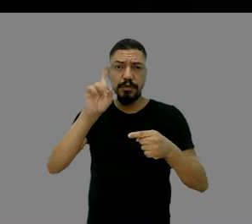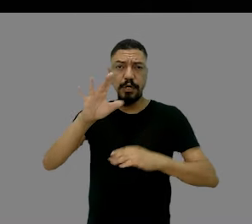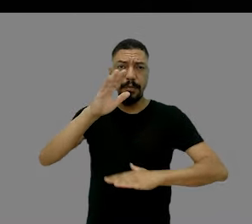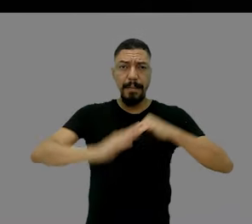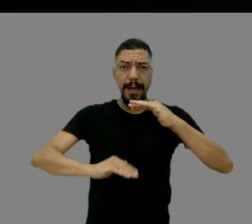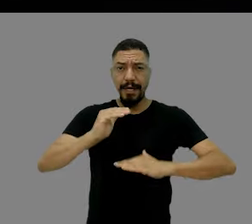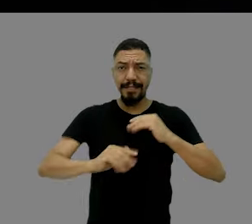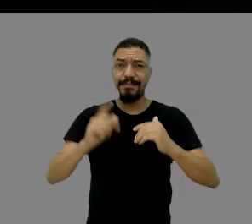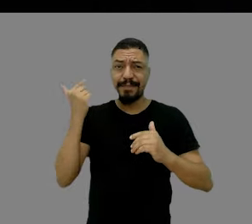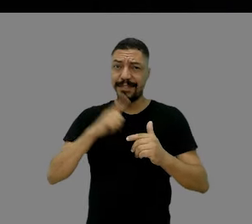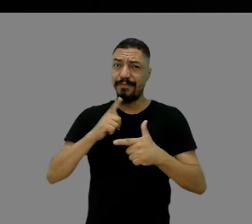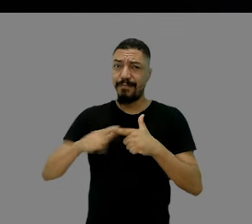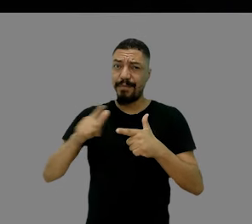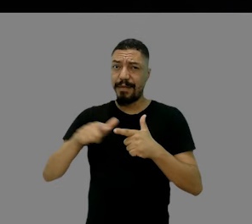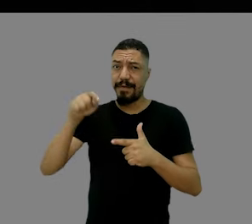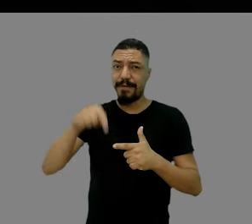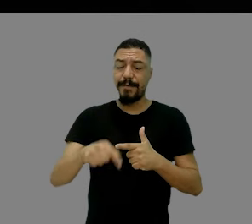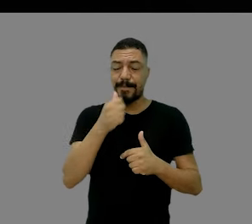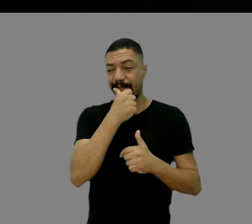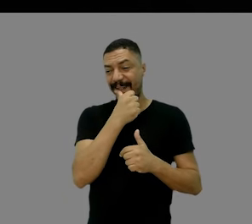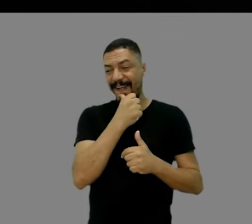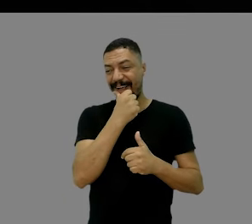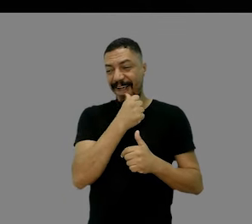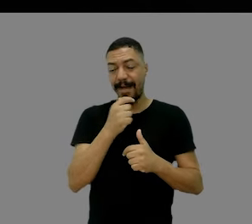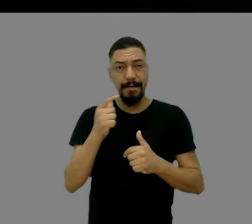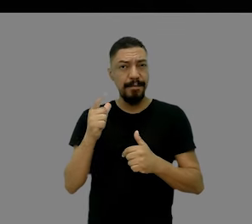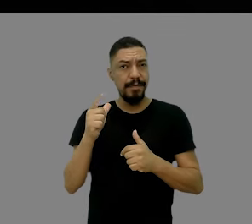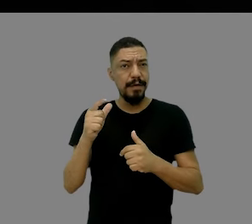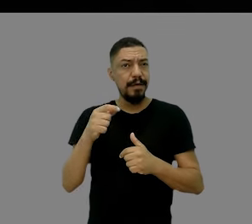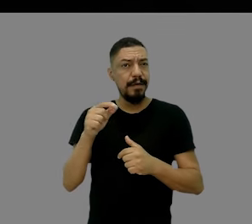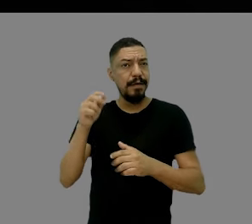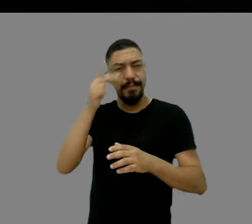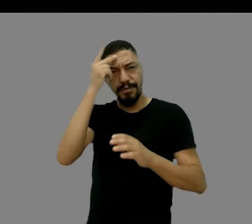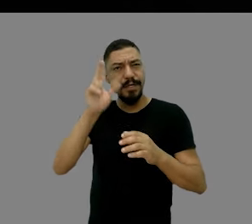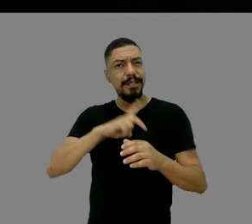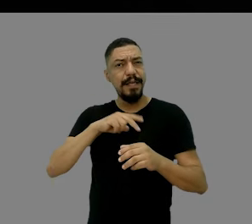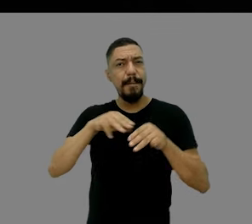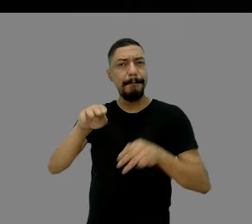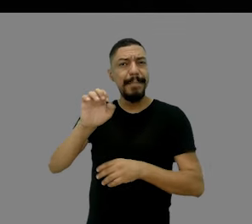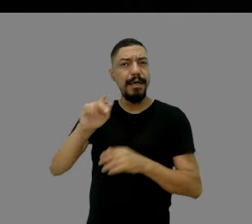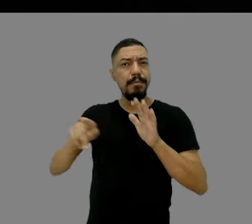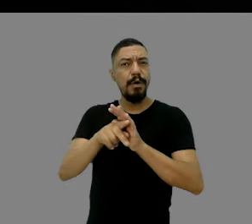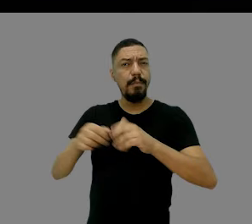aí, tentar ver qual que é o quinal. Mas se, você falou que por ser da prefeitura é um pouco mais tranquilo também,